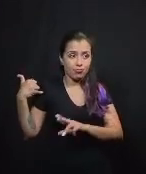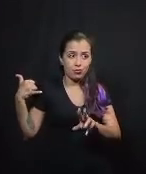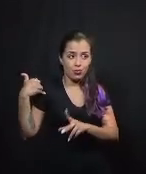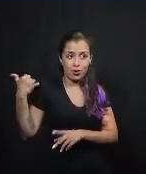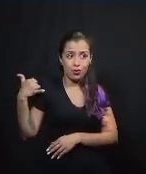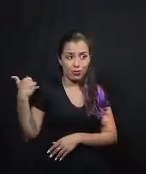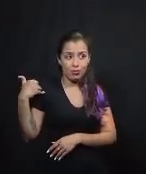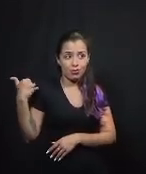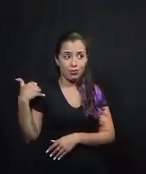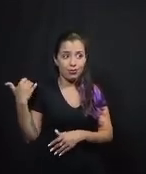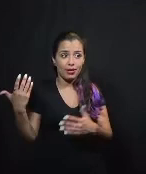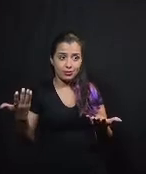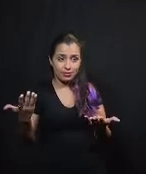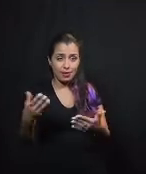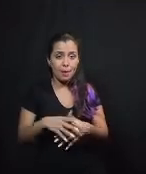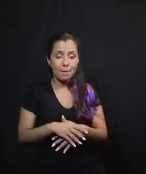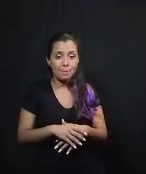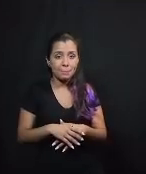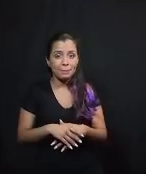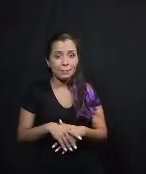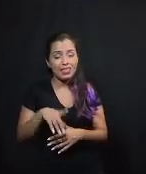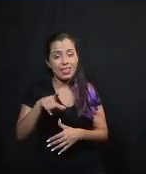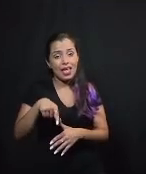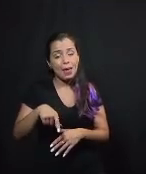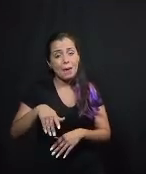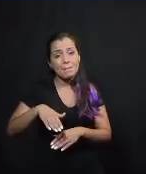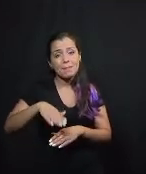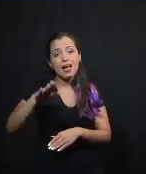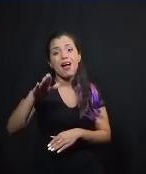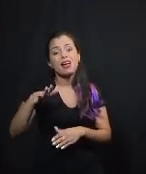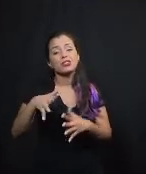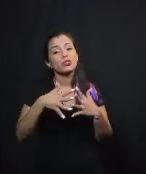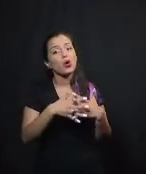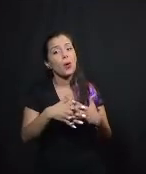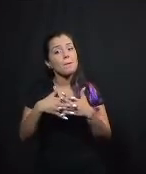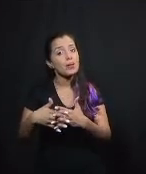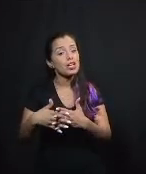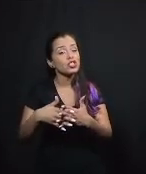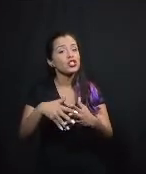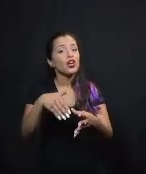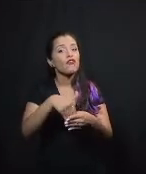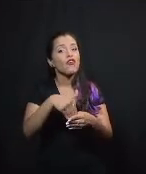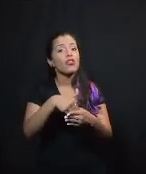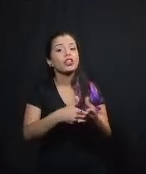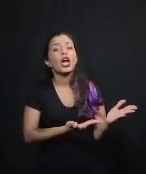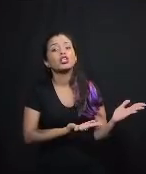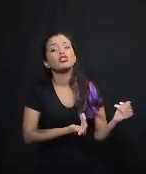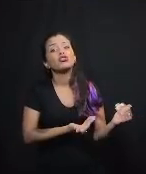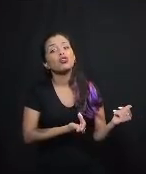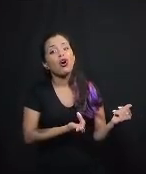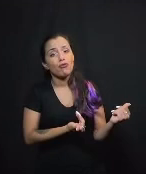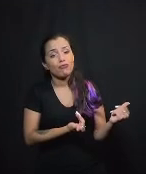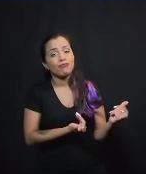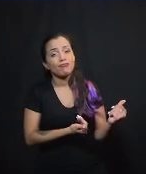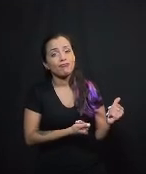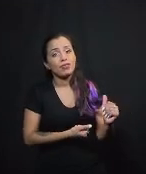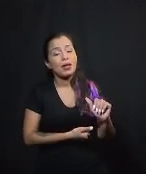A renovação é mais complicada simplesmente de votar em jovem, né? Mas